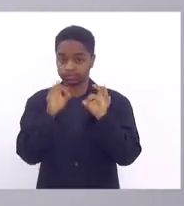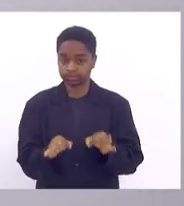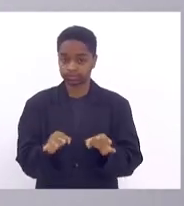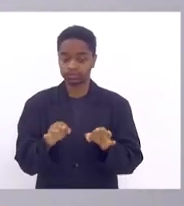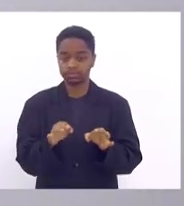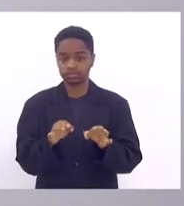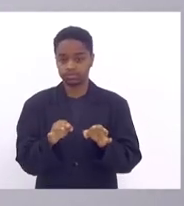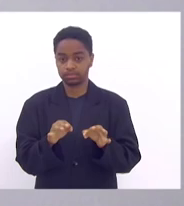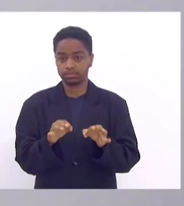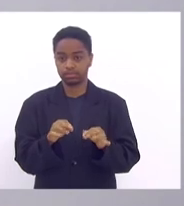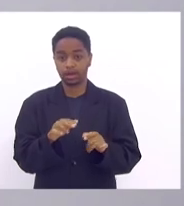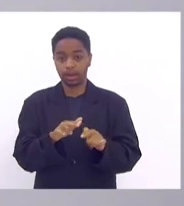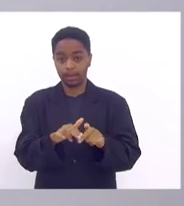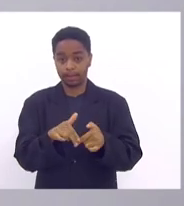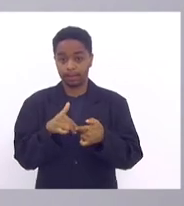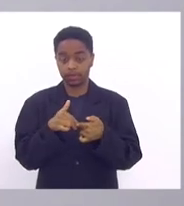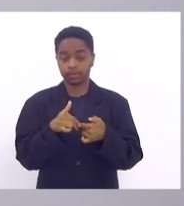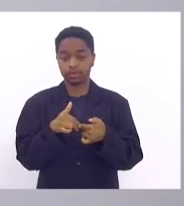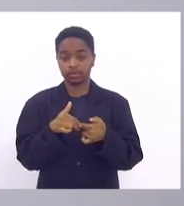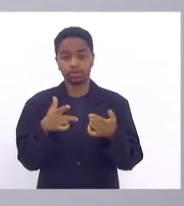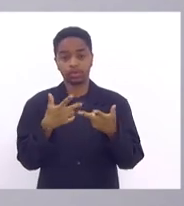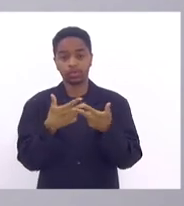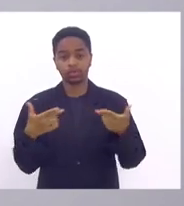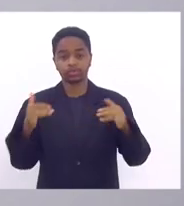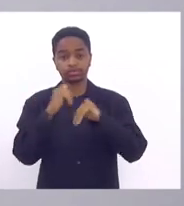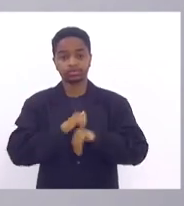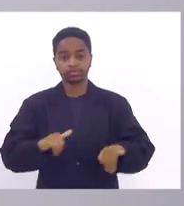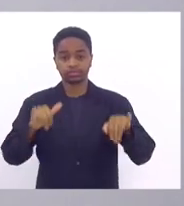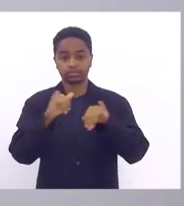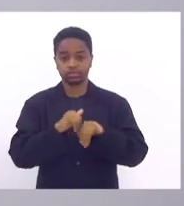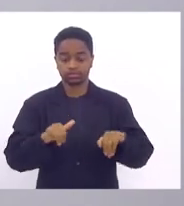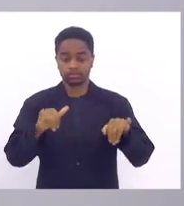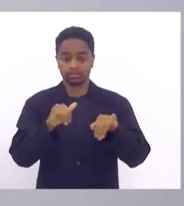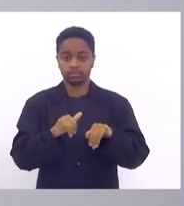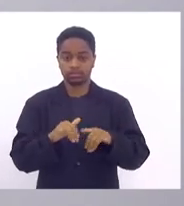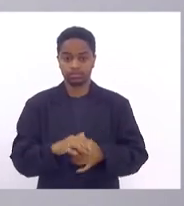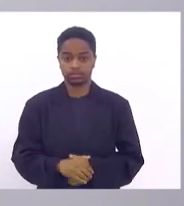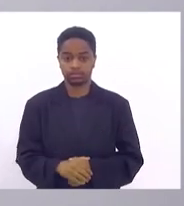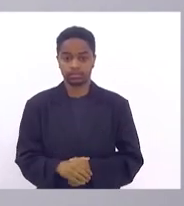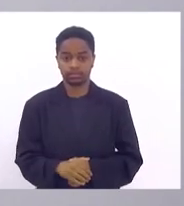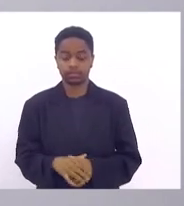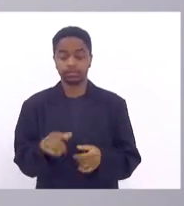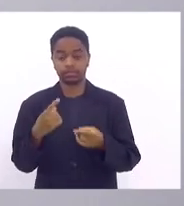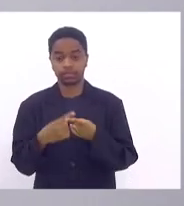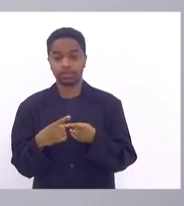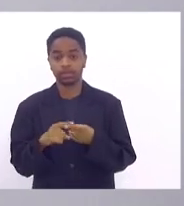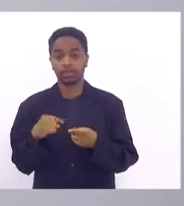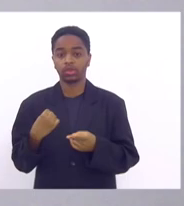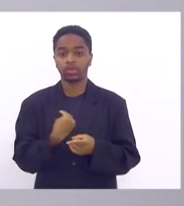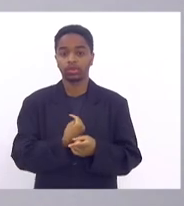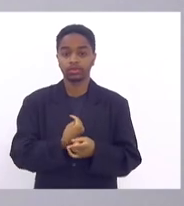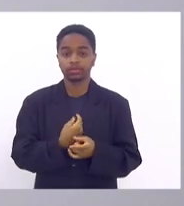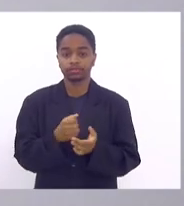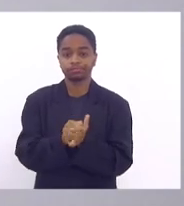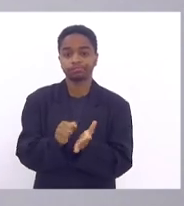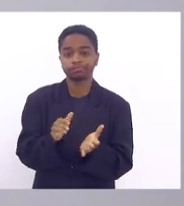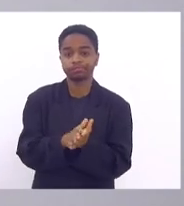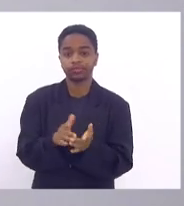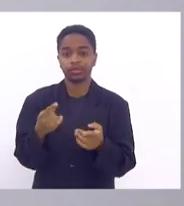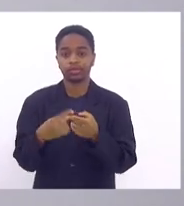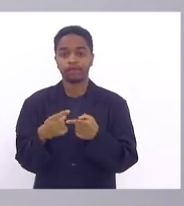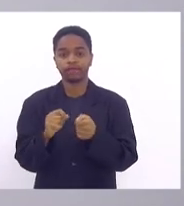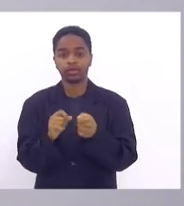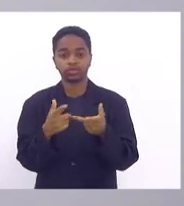por conta do do que será divulgado na imprensa Às vezes a gente paga o preço por isso porque a gente faz uma coisa